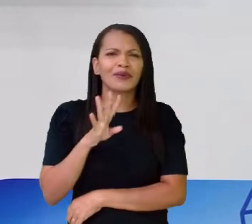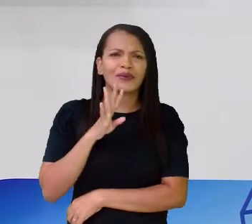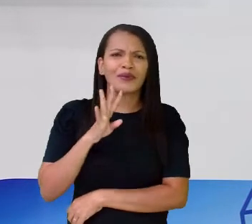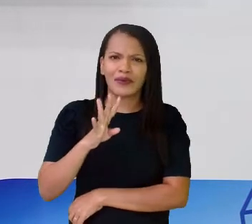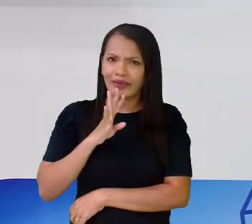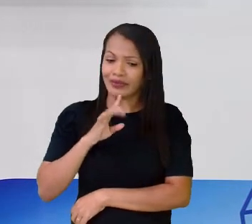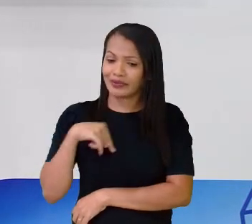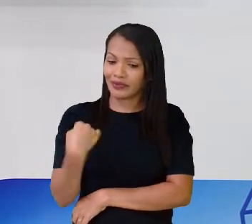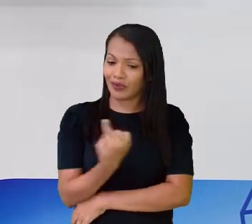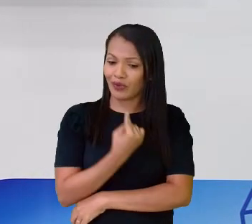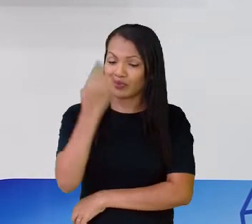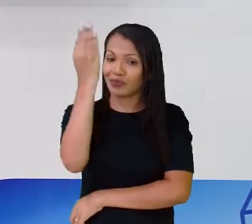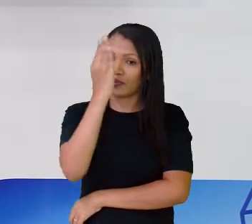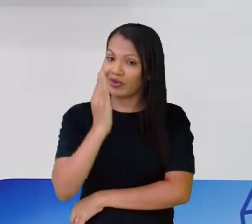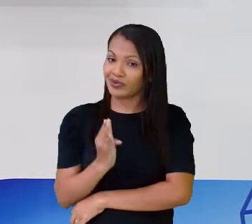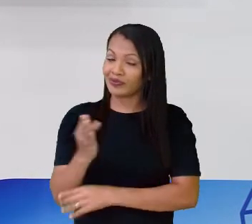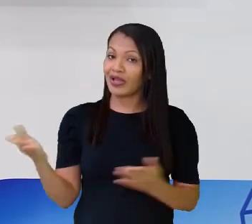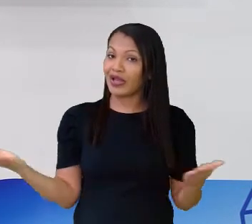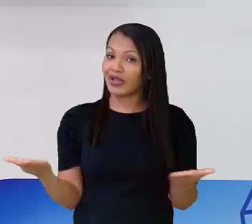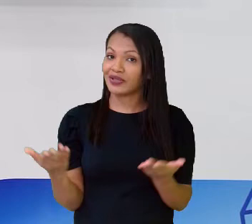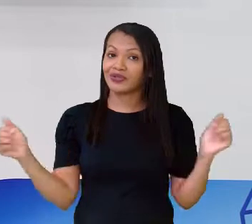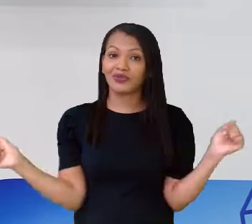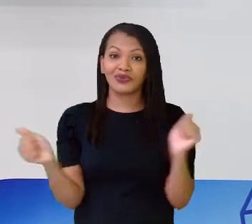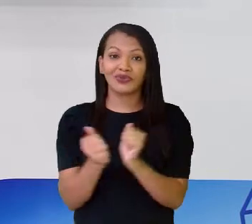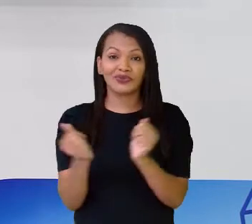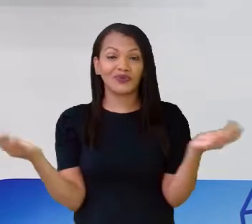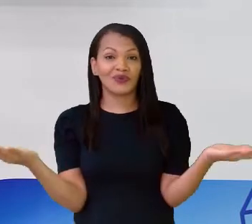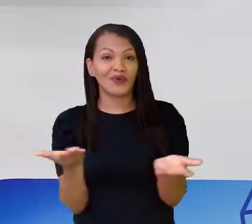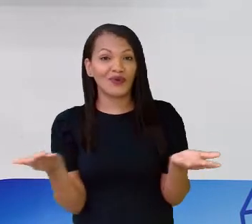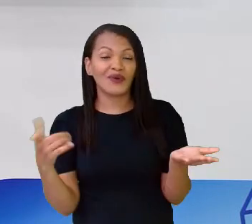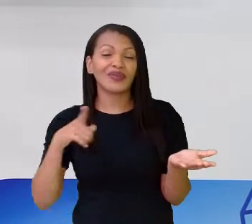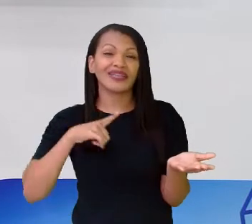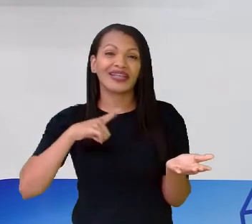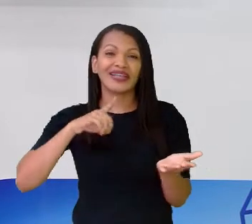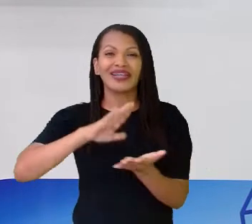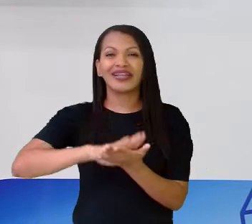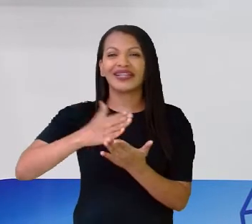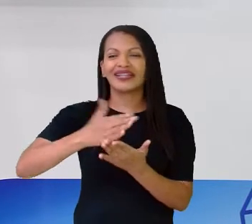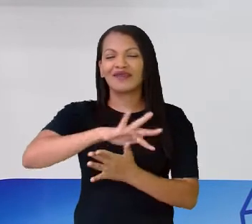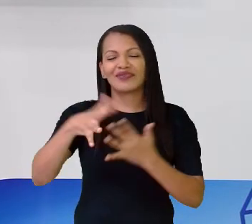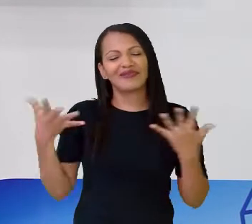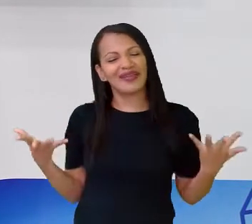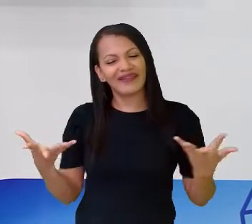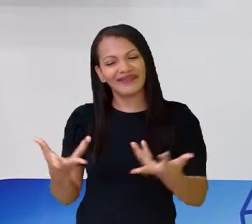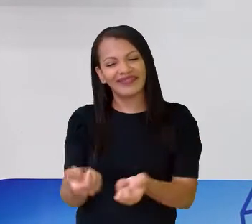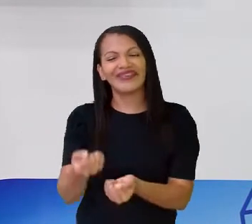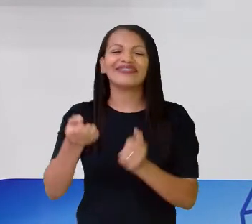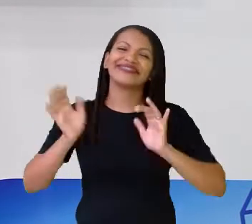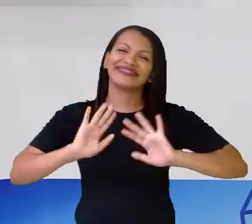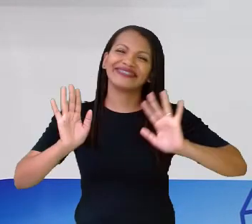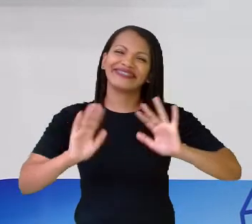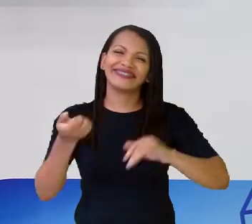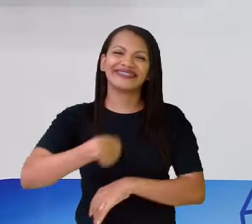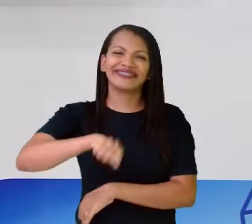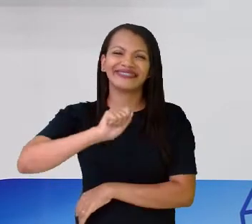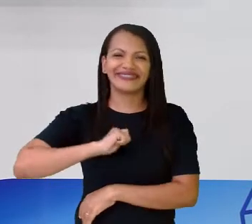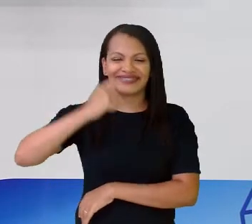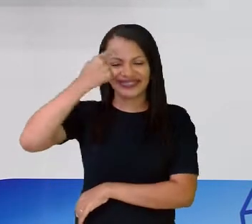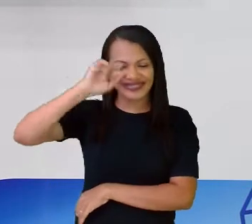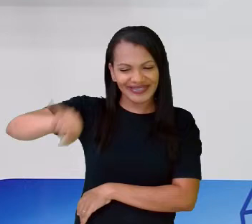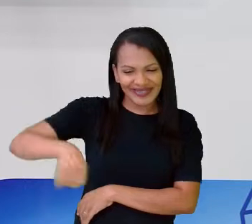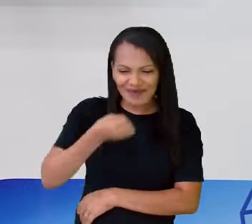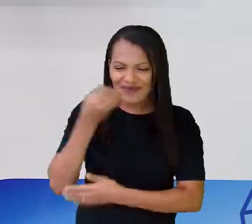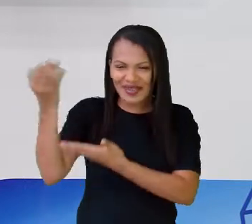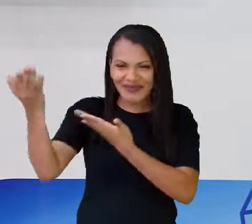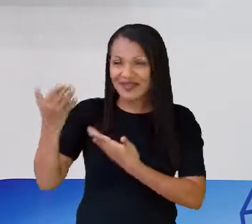nosso Brasil. E aqui me acompanhando hoje, a gente tem a nossa intérprete maravilhosa, a Jéssica. Seja muito